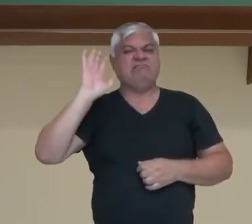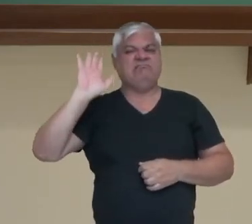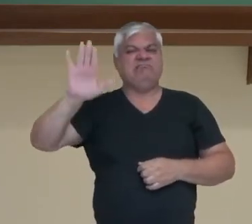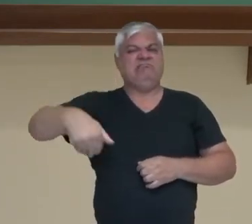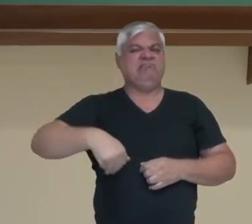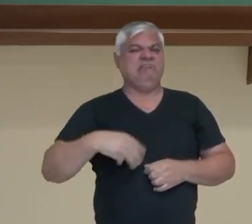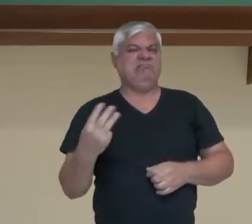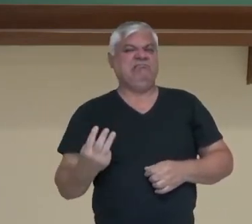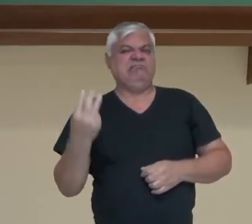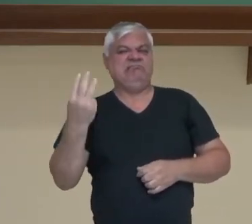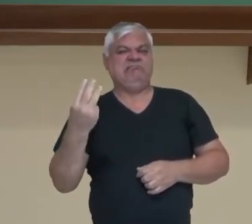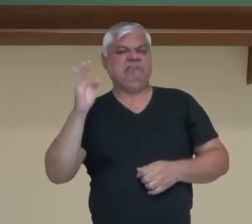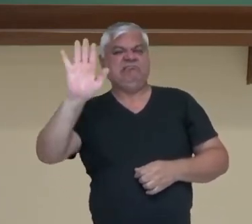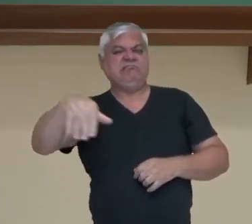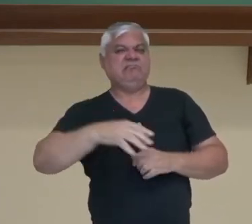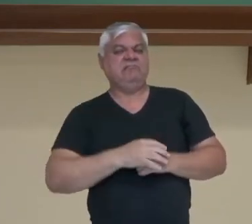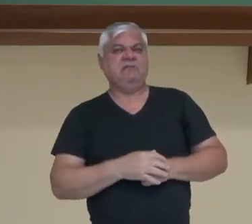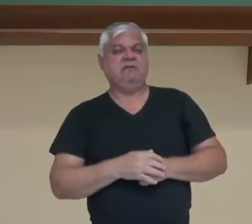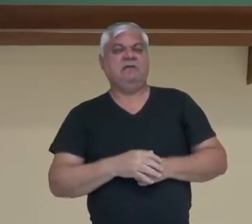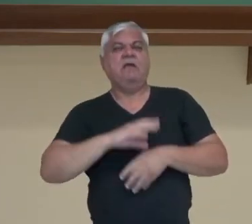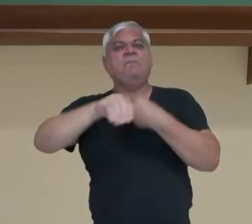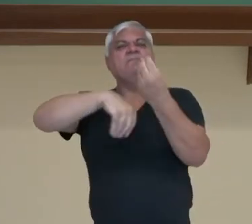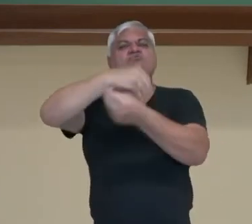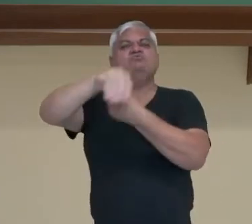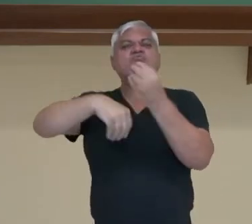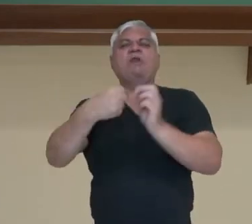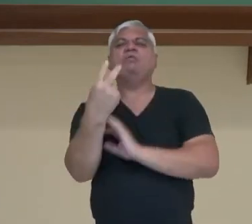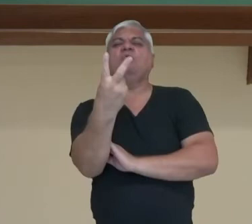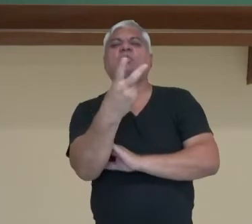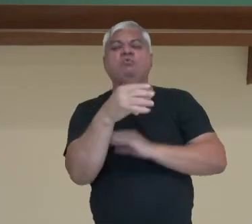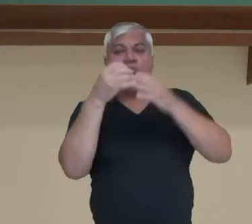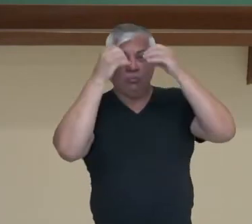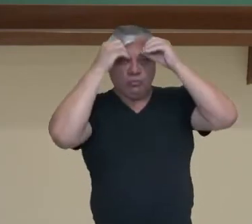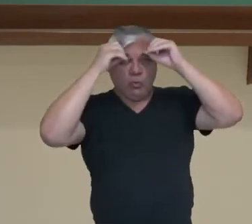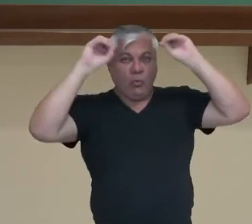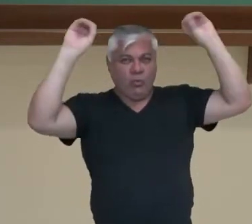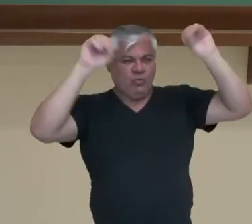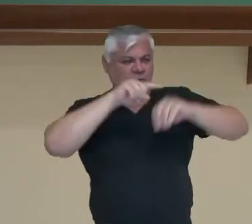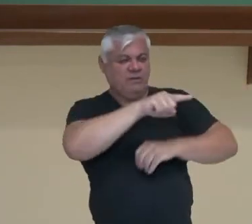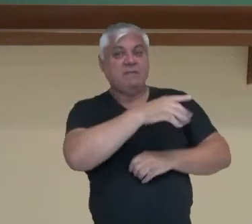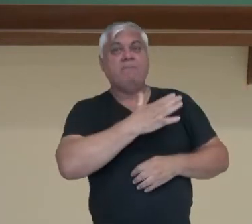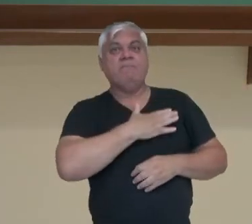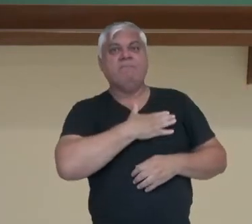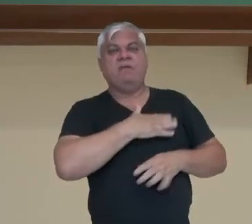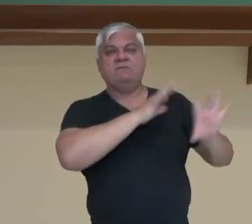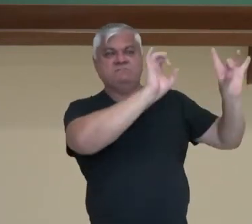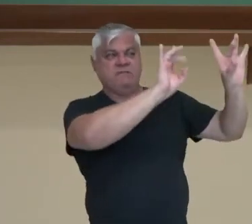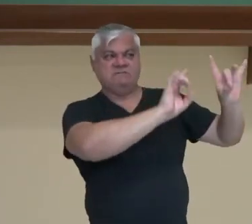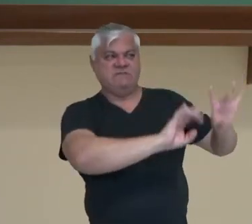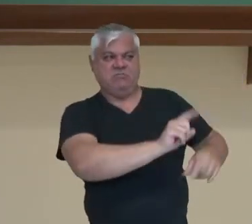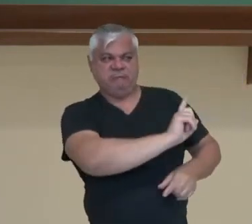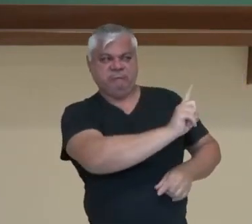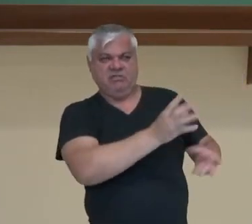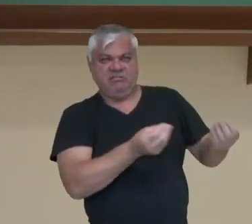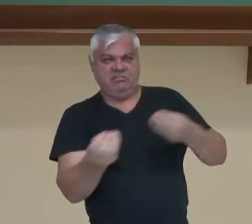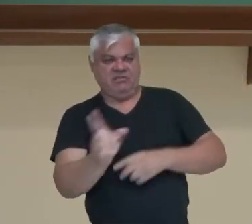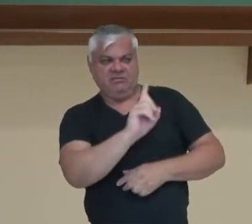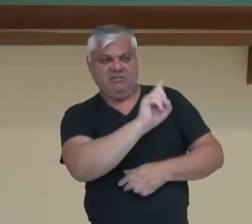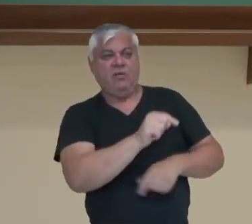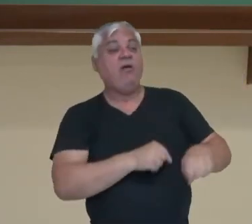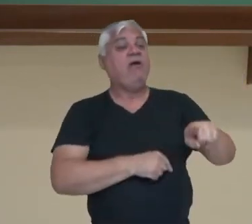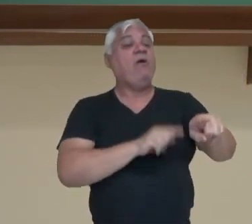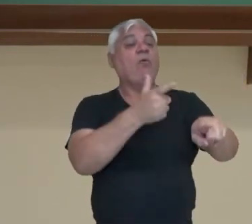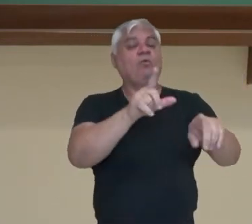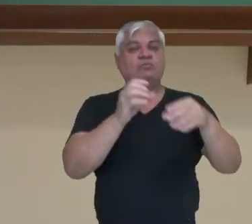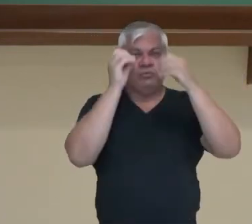Poseidon nem vai ligar, cara. Bota um outro rei, bota um outro touro lá. Esse daí é o meu favorito. Esse é o meu favorito e esse aqui não. Aí